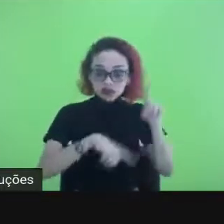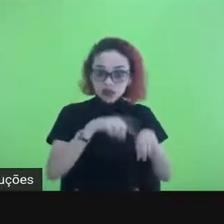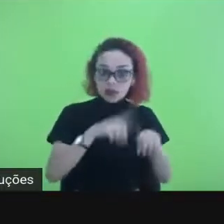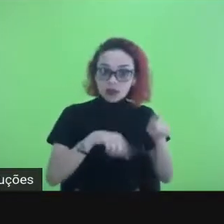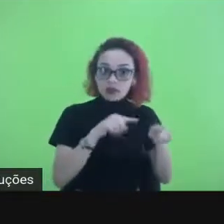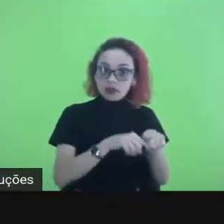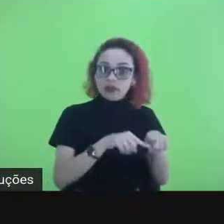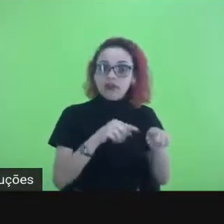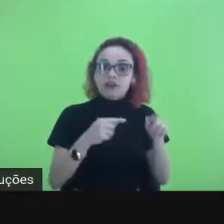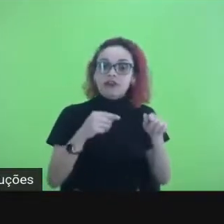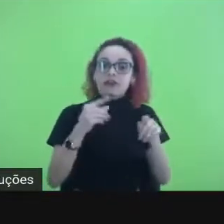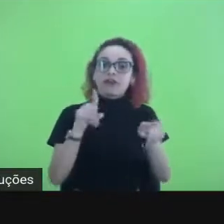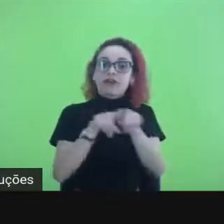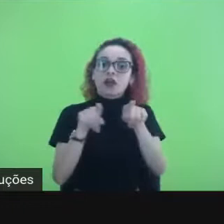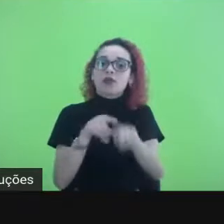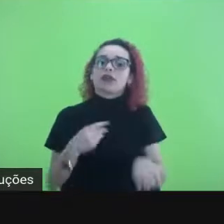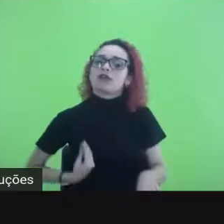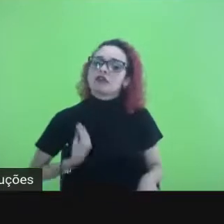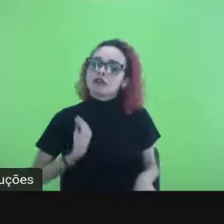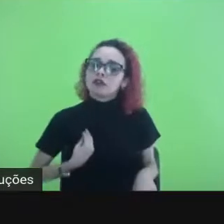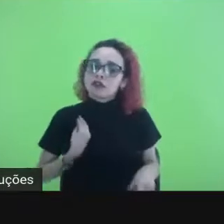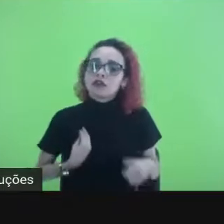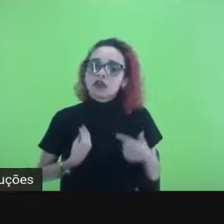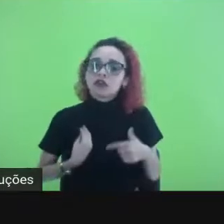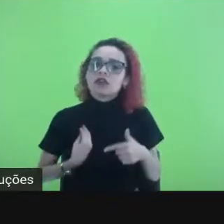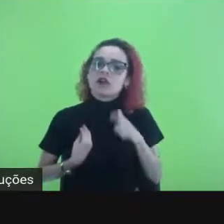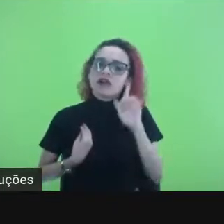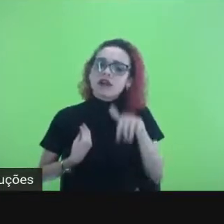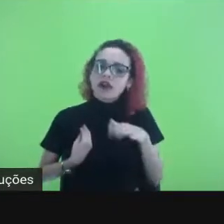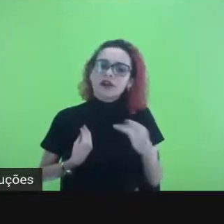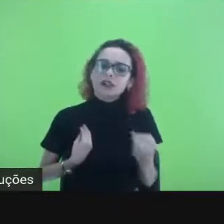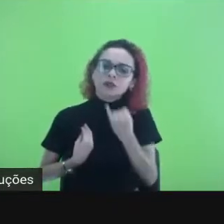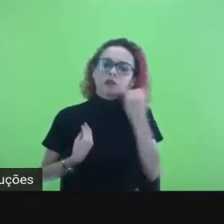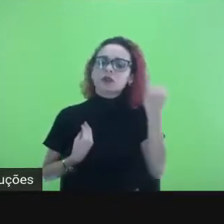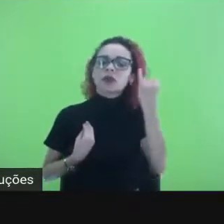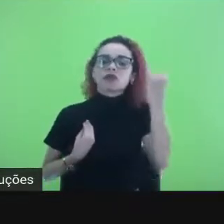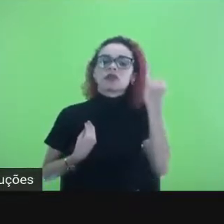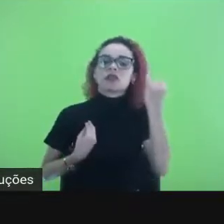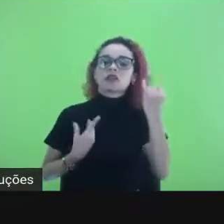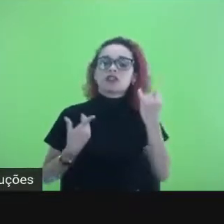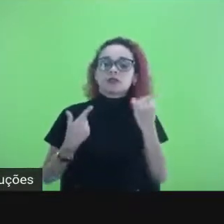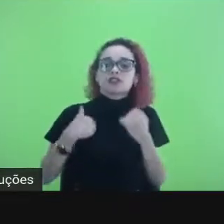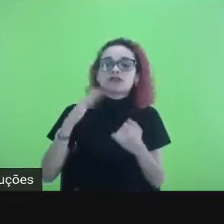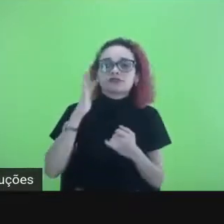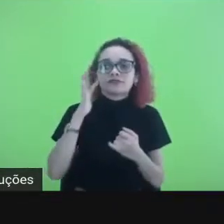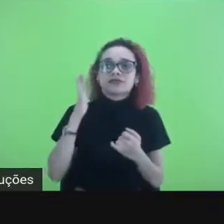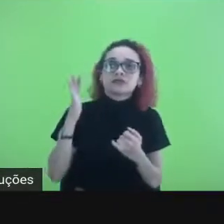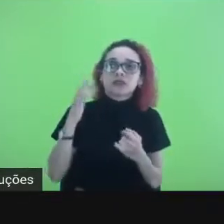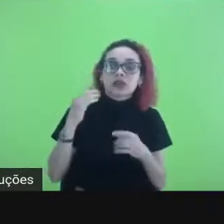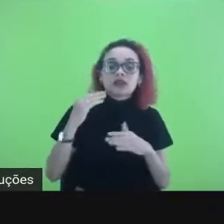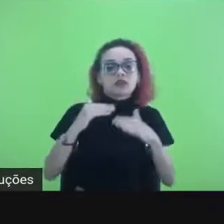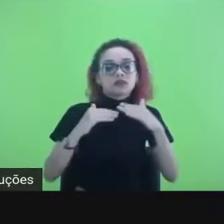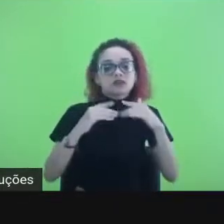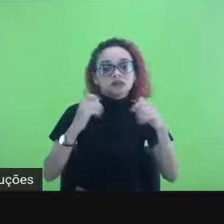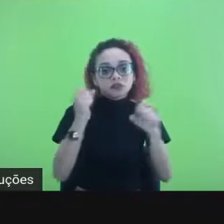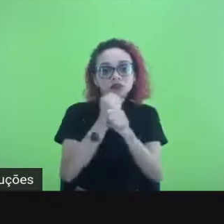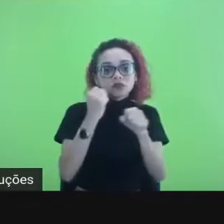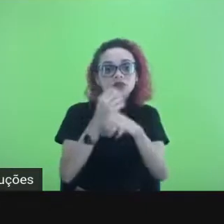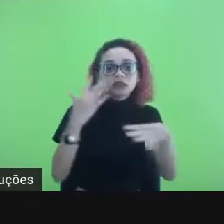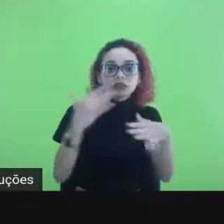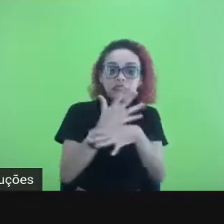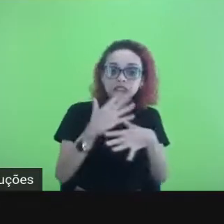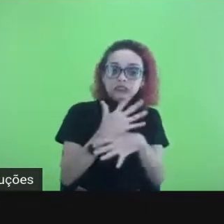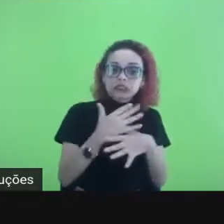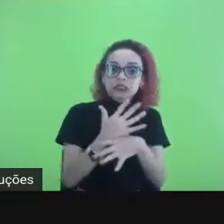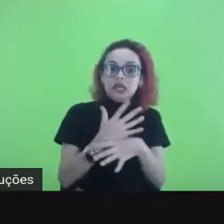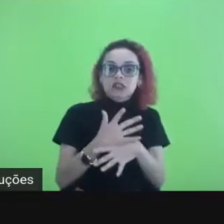as vivências, né, elas também são muito importantes para a gente construir políticas e construir uma cidade que